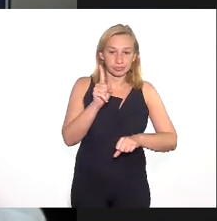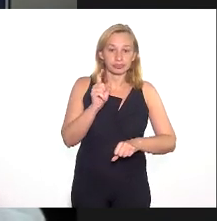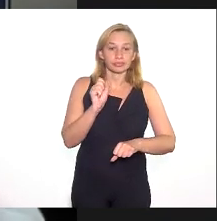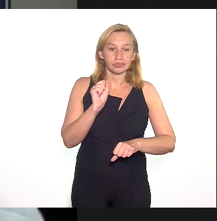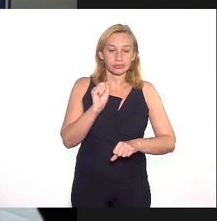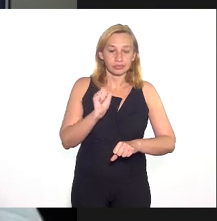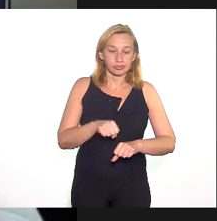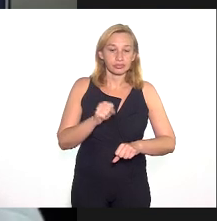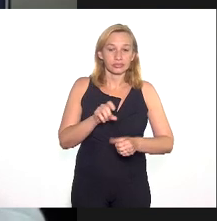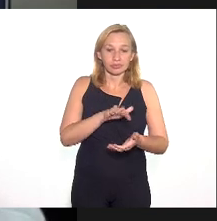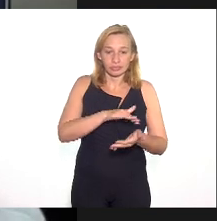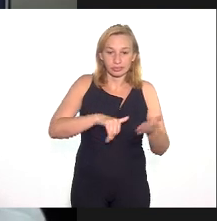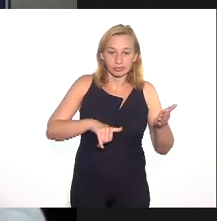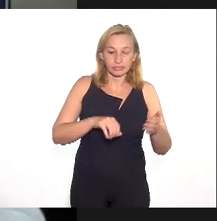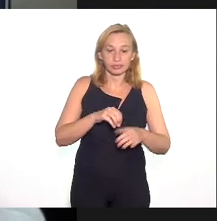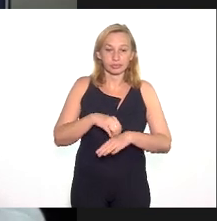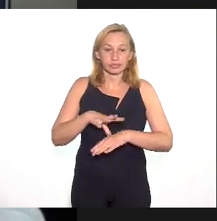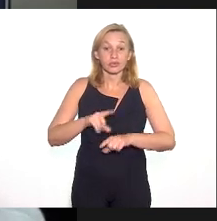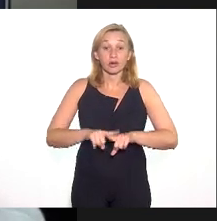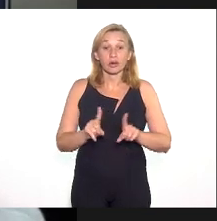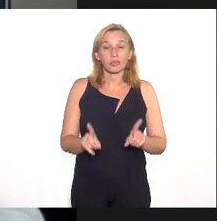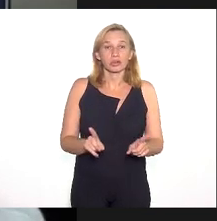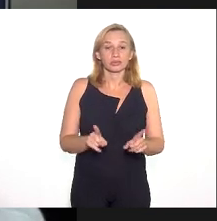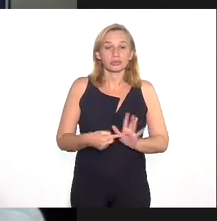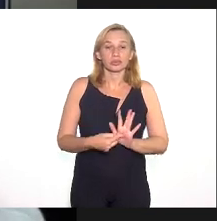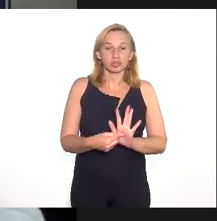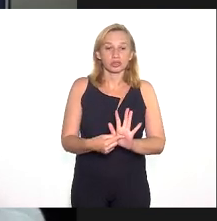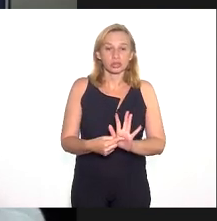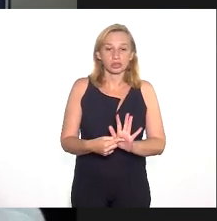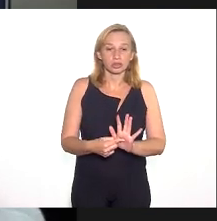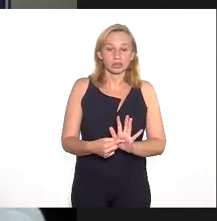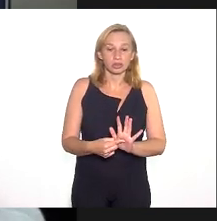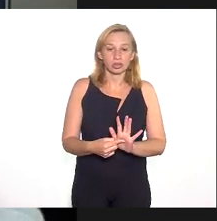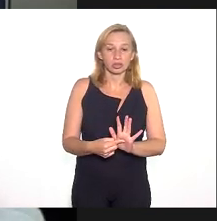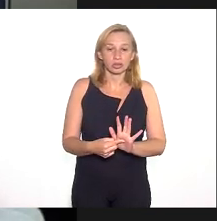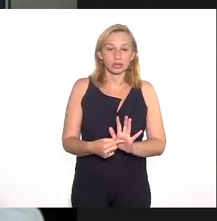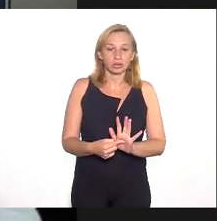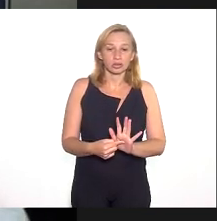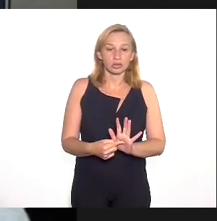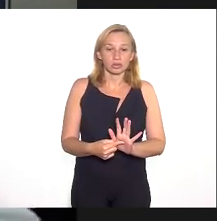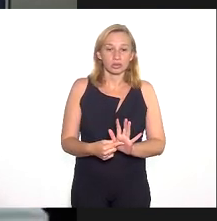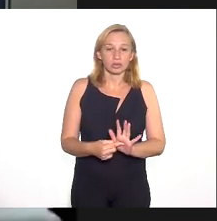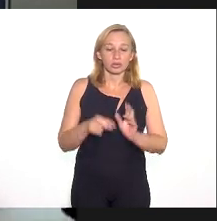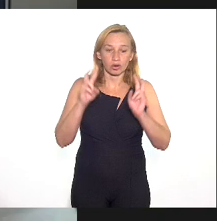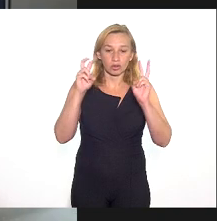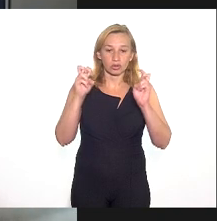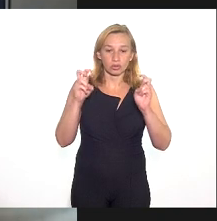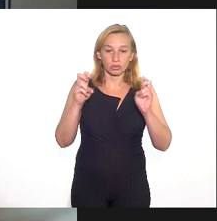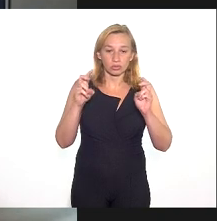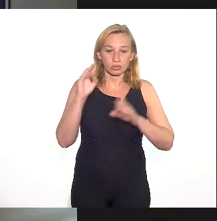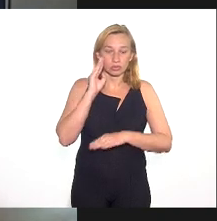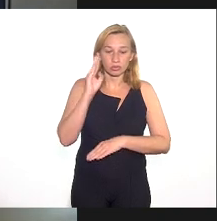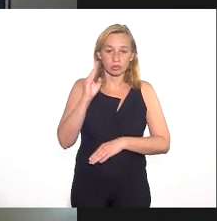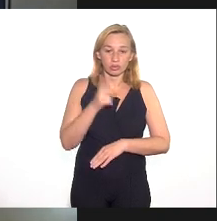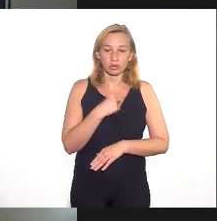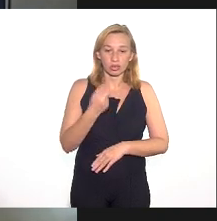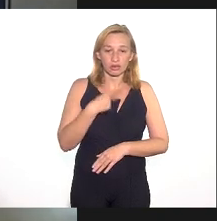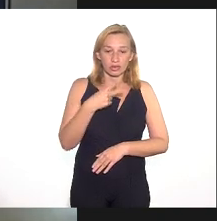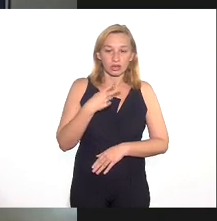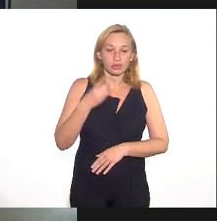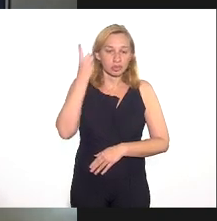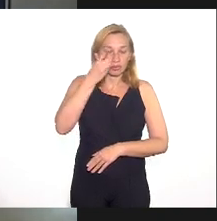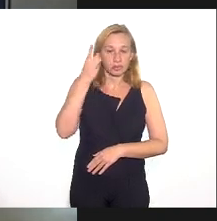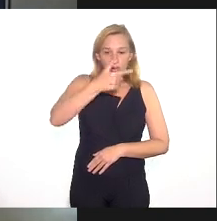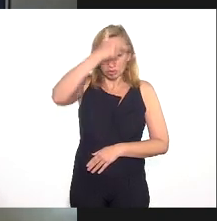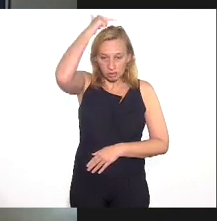o destaque, mas apontando que essa era a questão que estávamos levantando, deputado Luiz